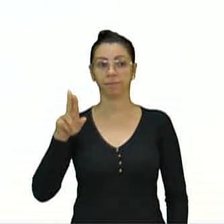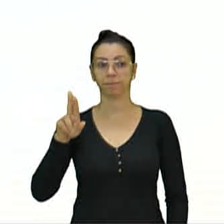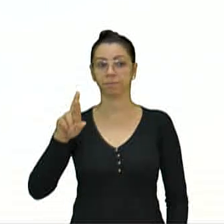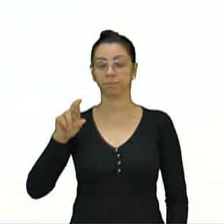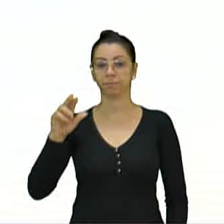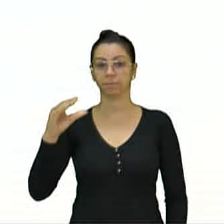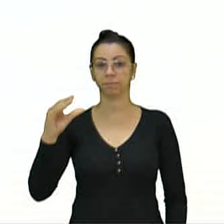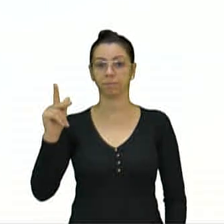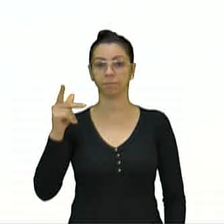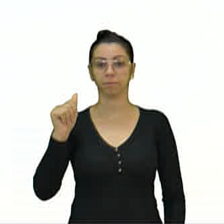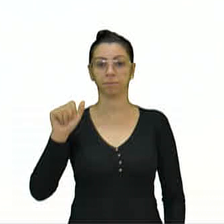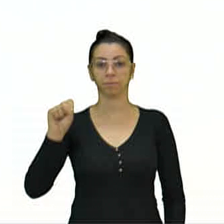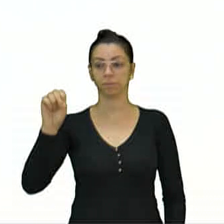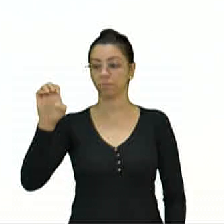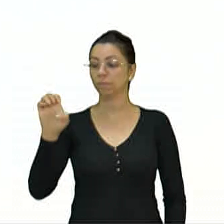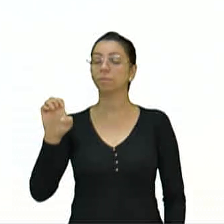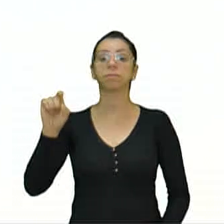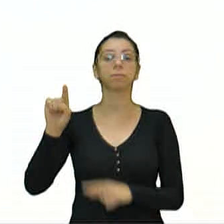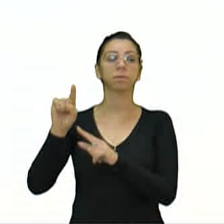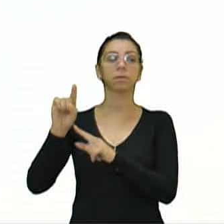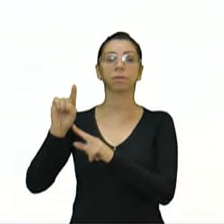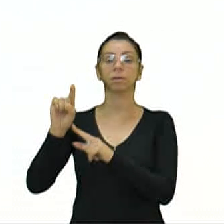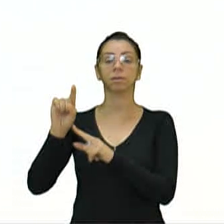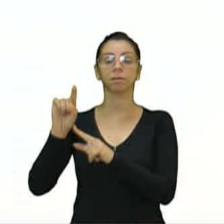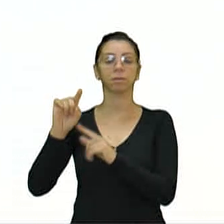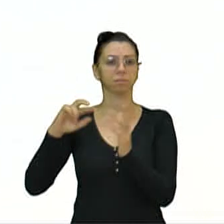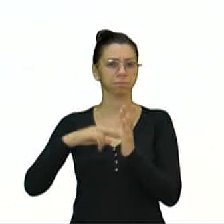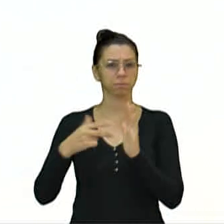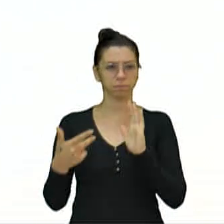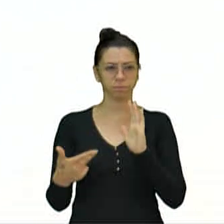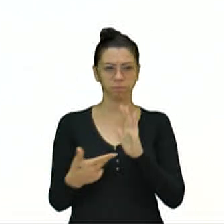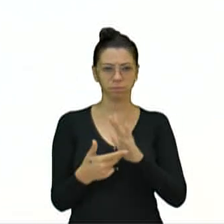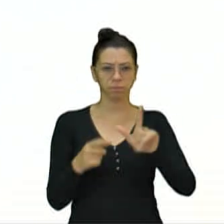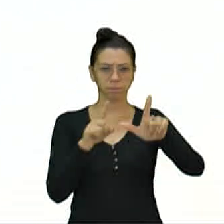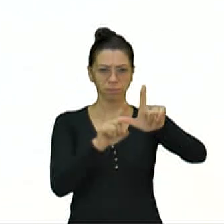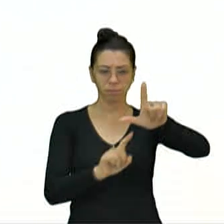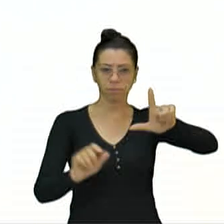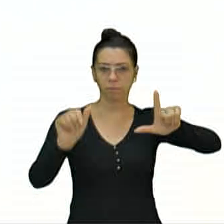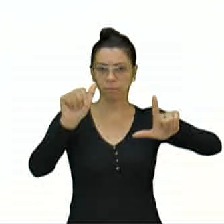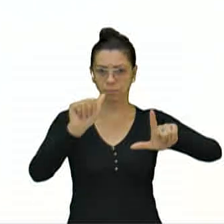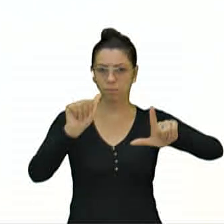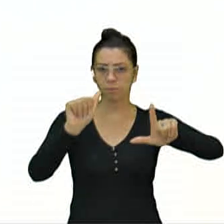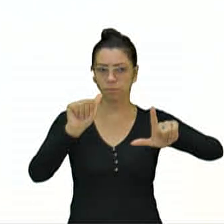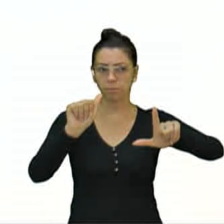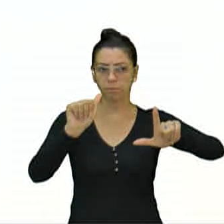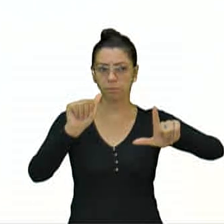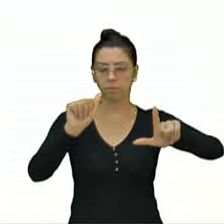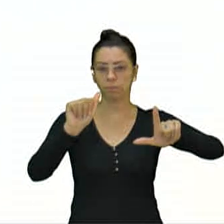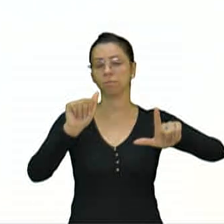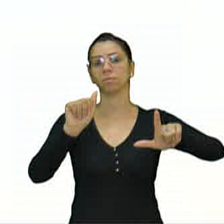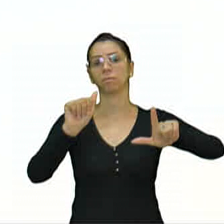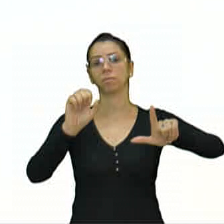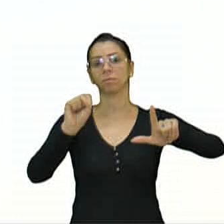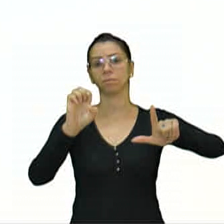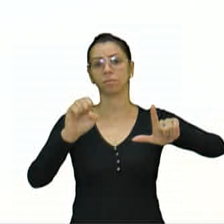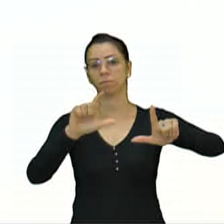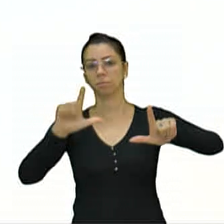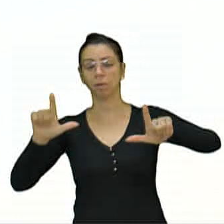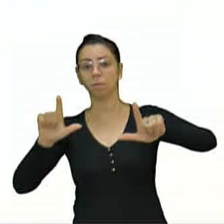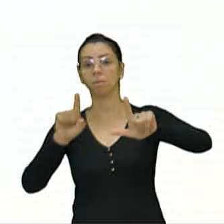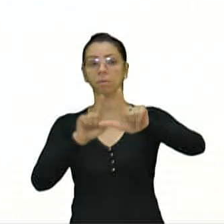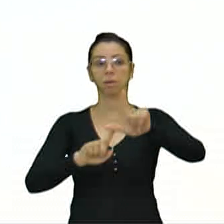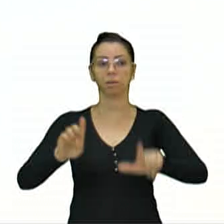na segunda linha, ela tem o mesmo significado que letra A, sell, letra B,